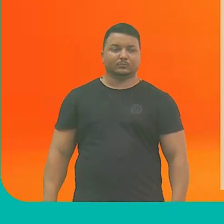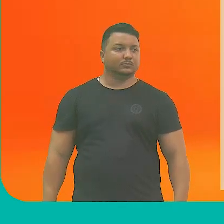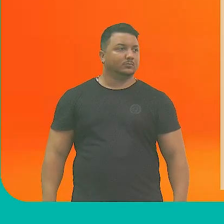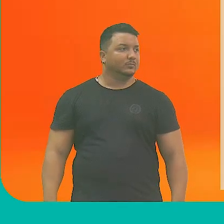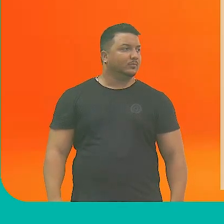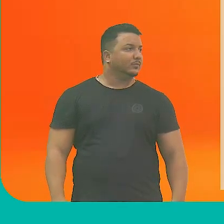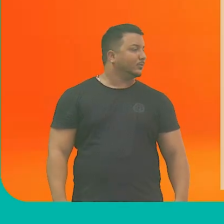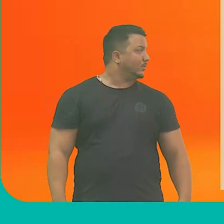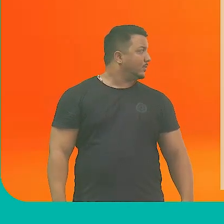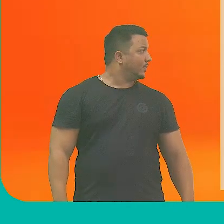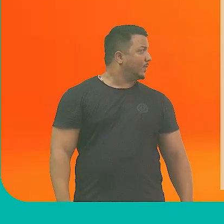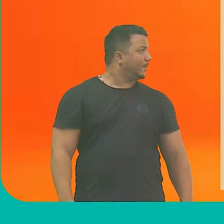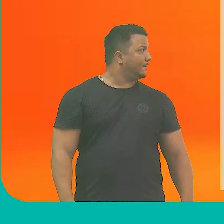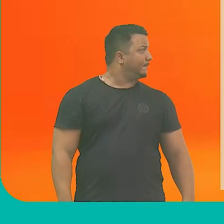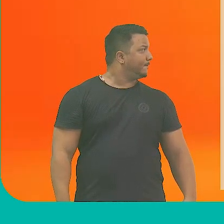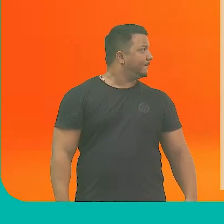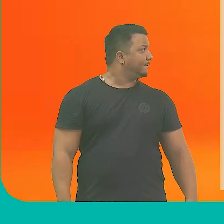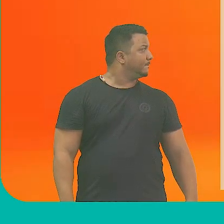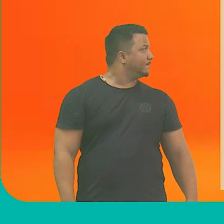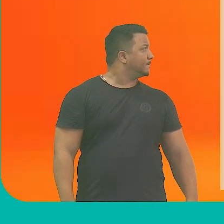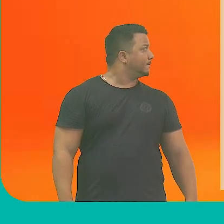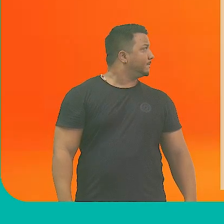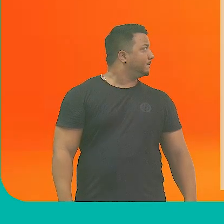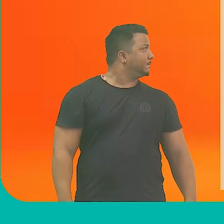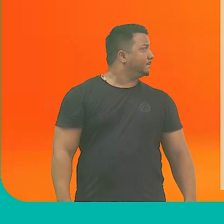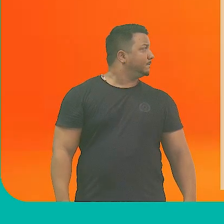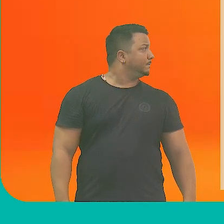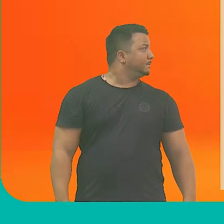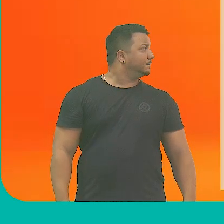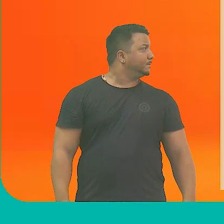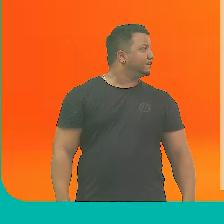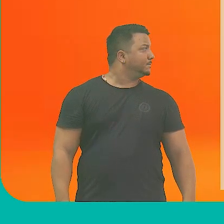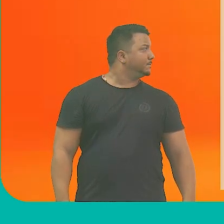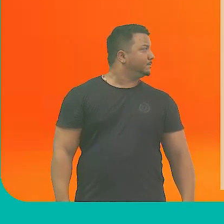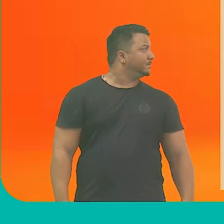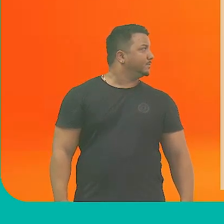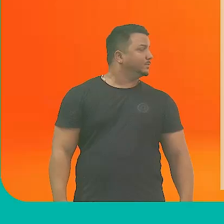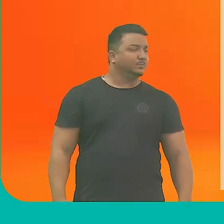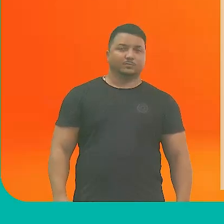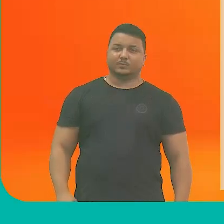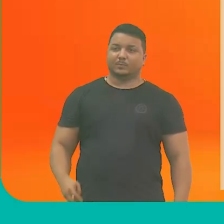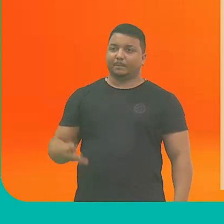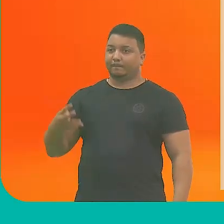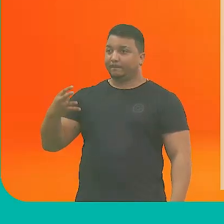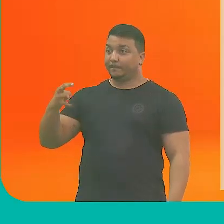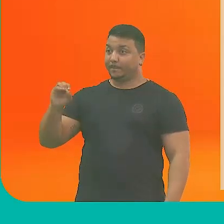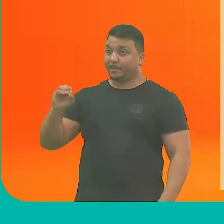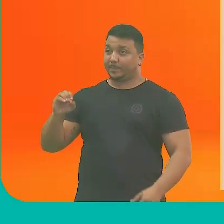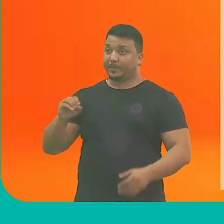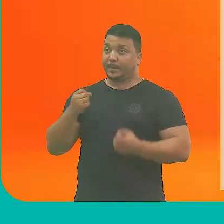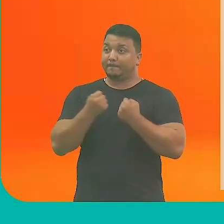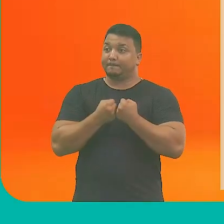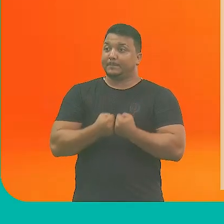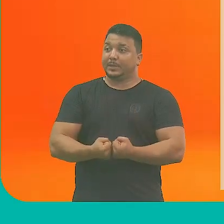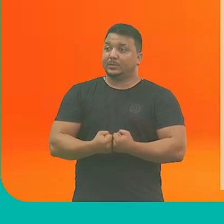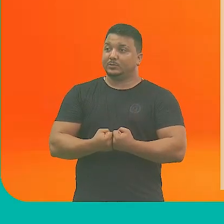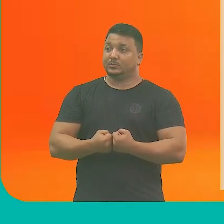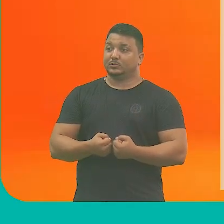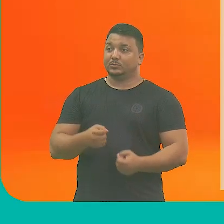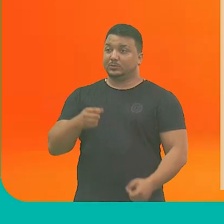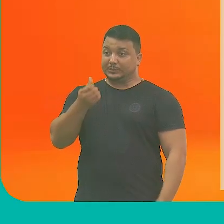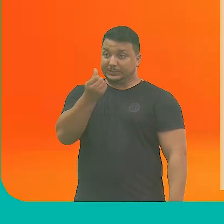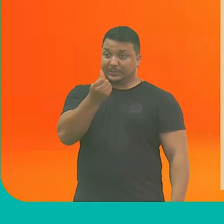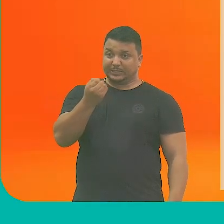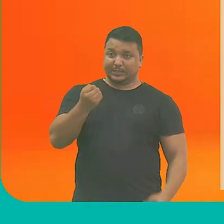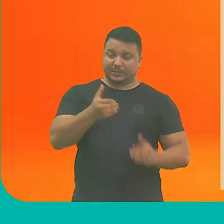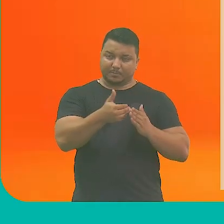Esse cara bem aqui, ó. Aqui é um magão, viu? Ele pesa um pouco menos de